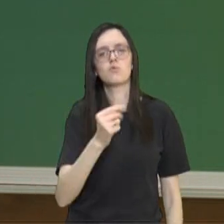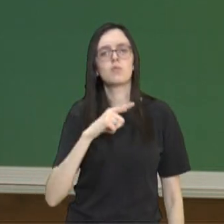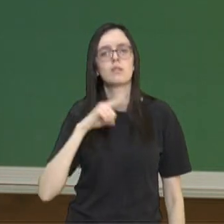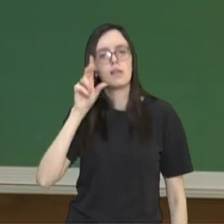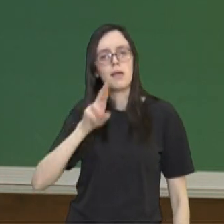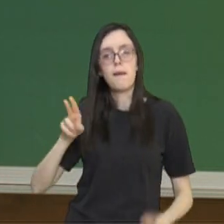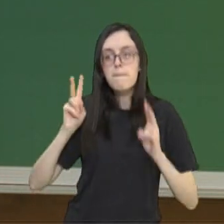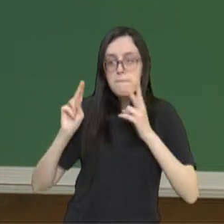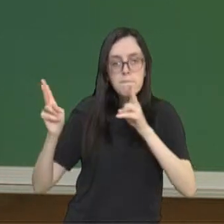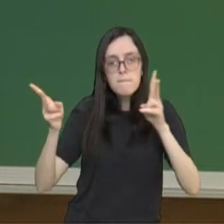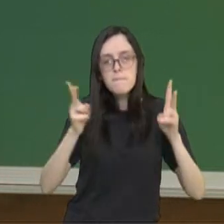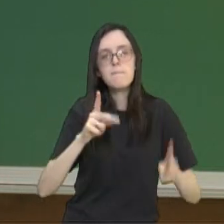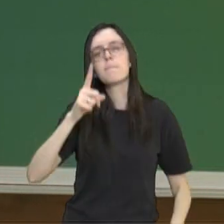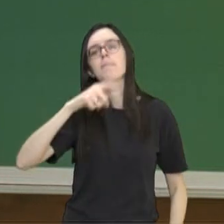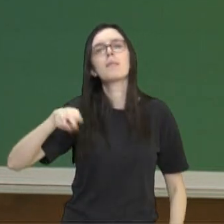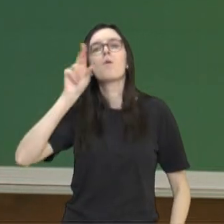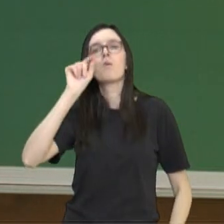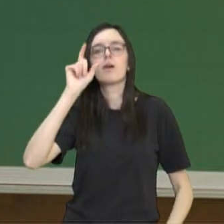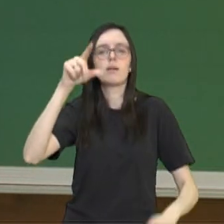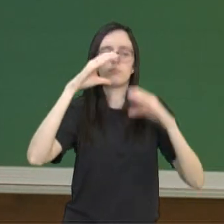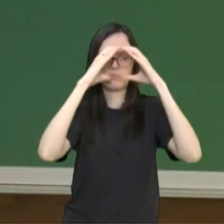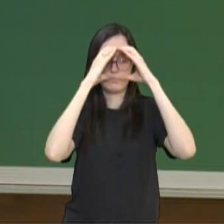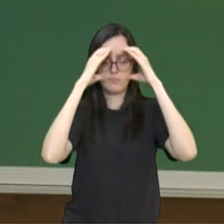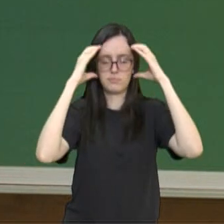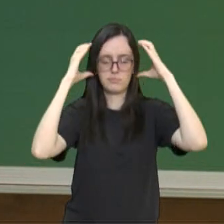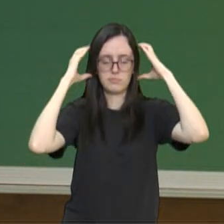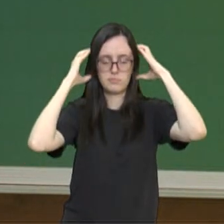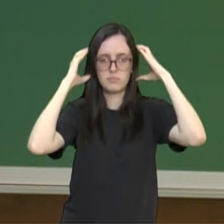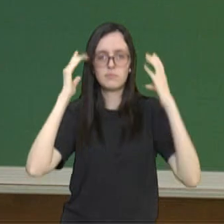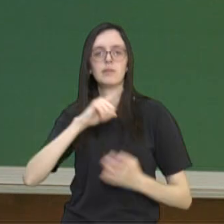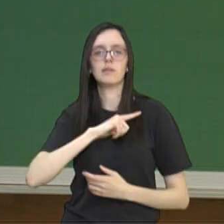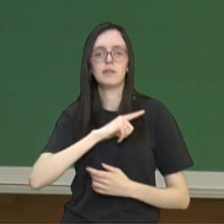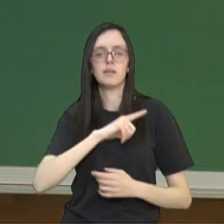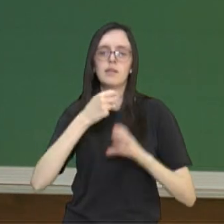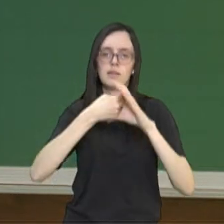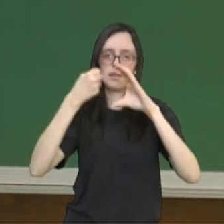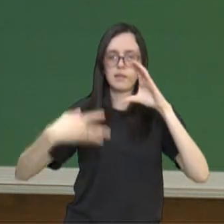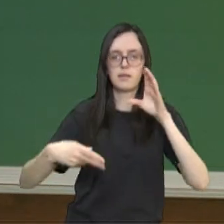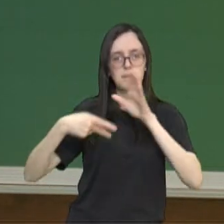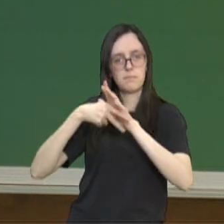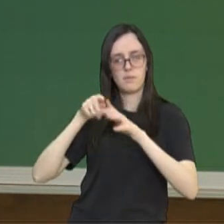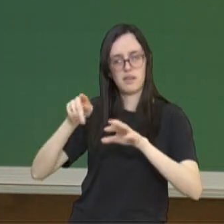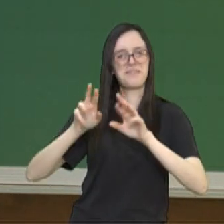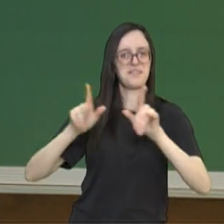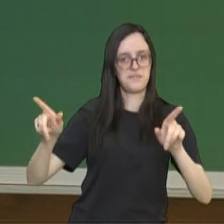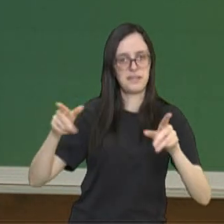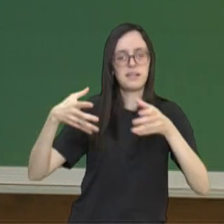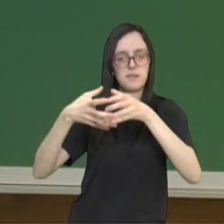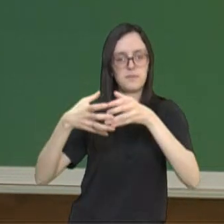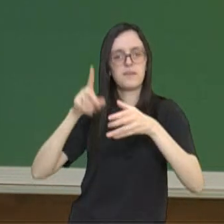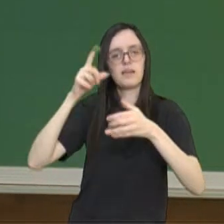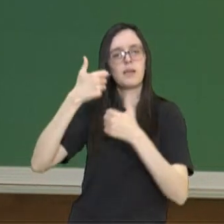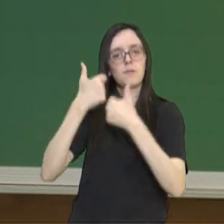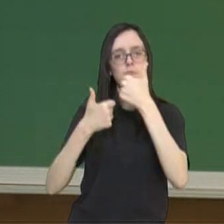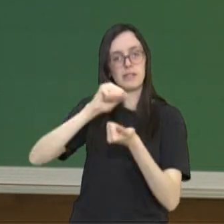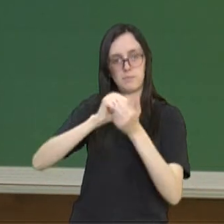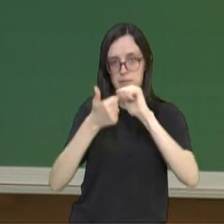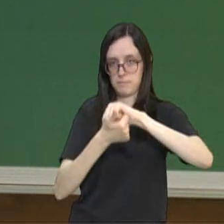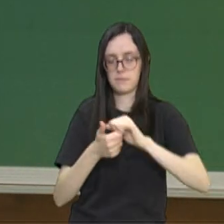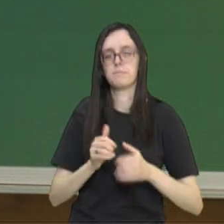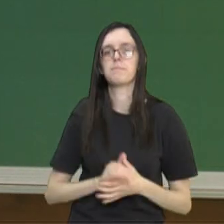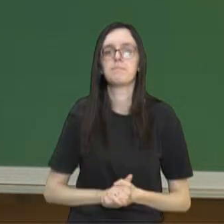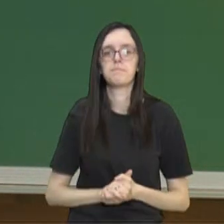5, futebol para cegos, né? Então a bola é diferenciada, ela possui um guizo, então um barulho,